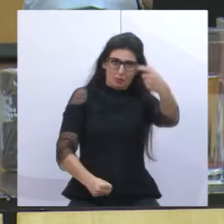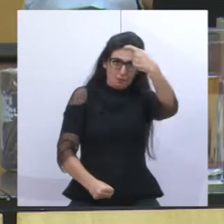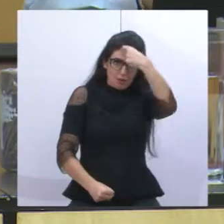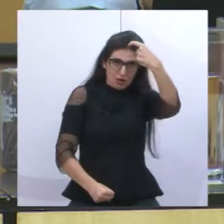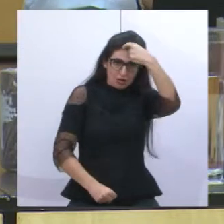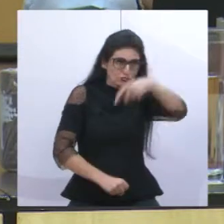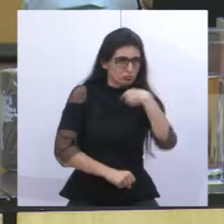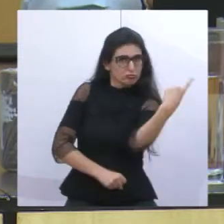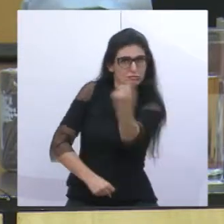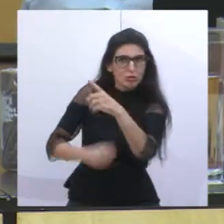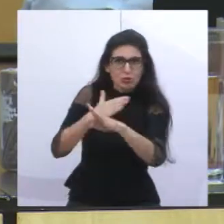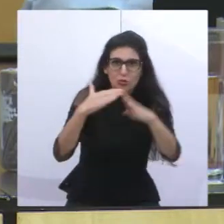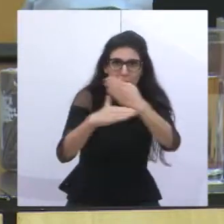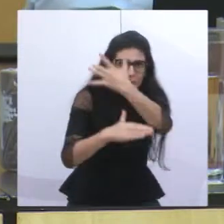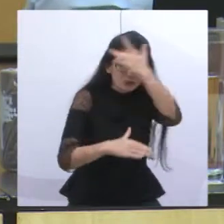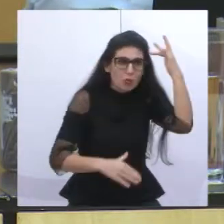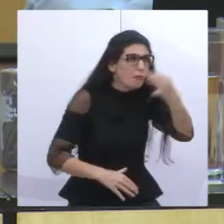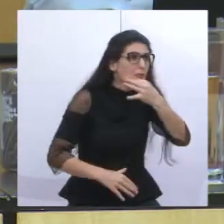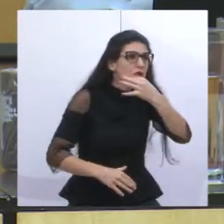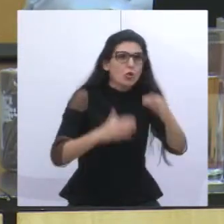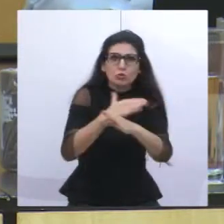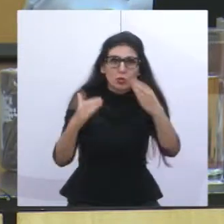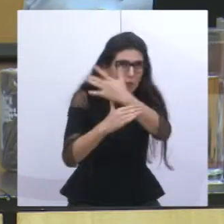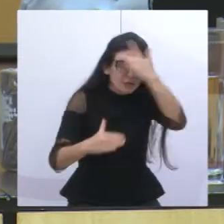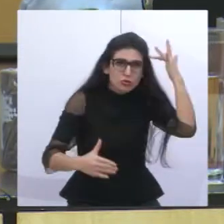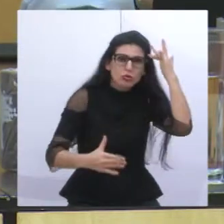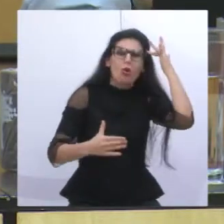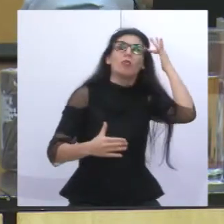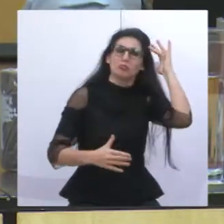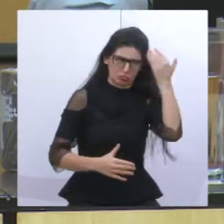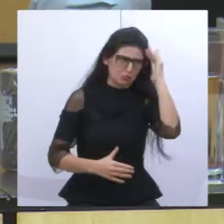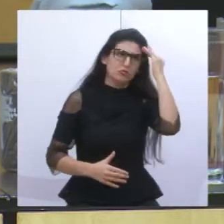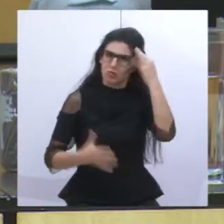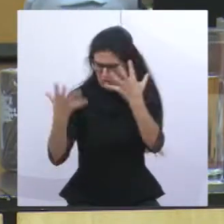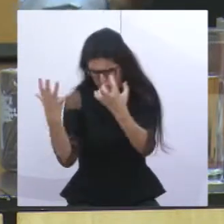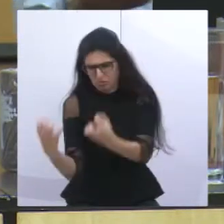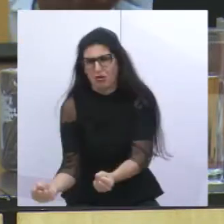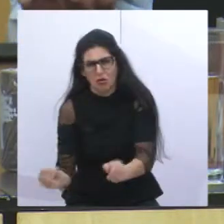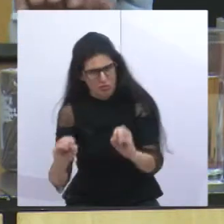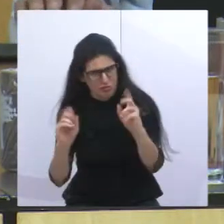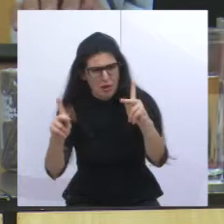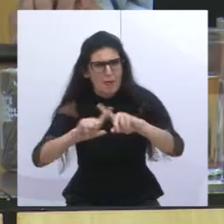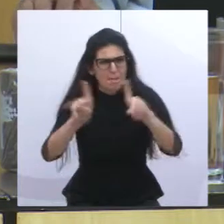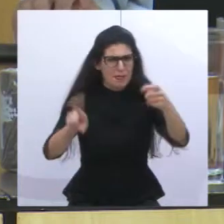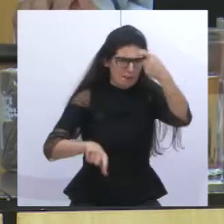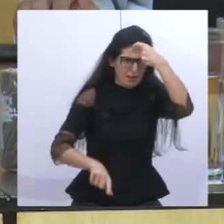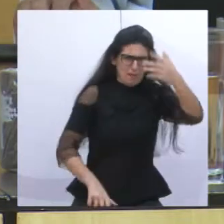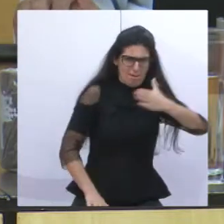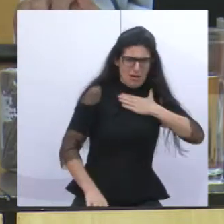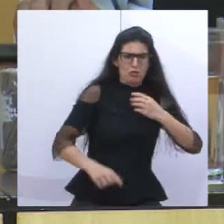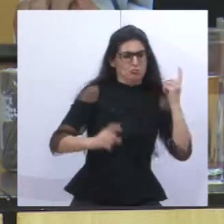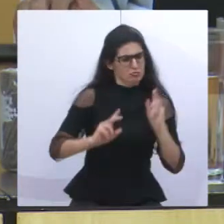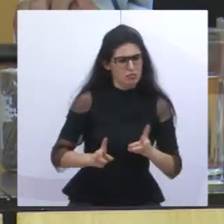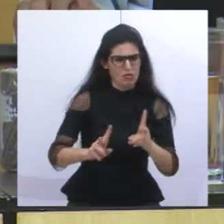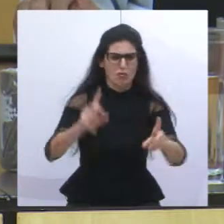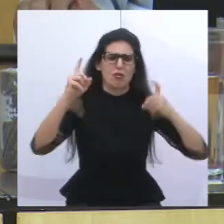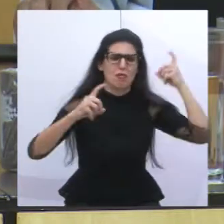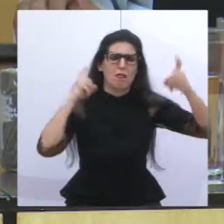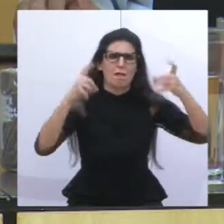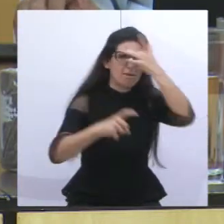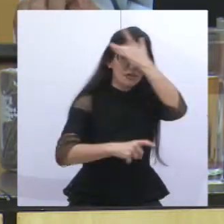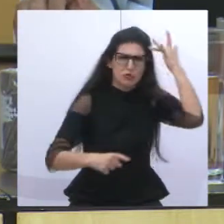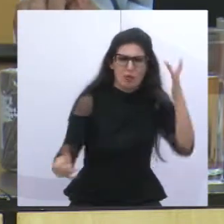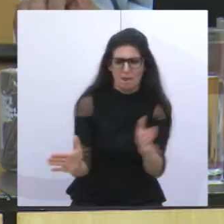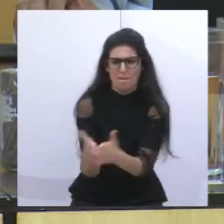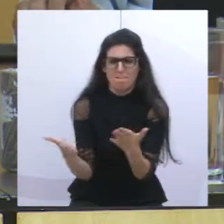todos, que eu acho que é assim que tem que ser, a gente aceitar. Só que hoje eu tenho um pensamento comigo, que realmente eu sempre me preocupei com as pessoas que não têm